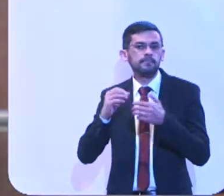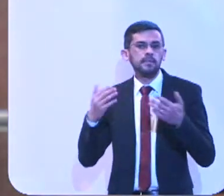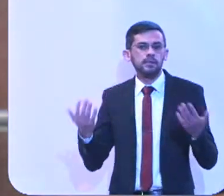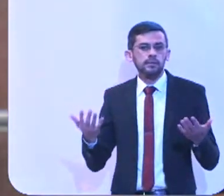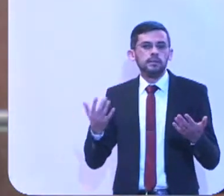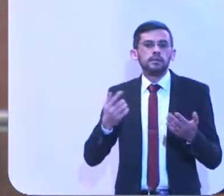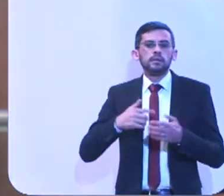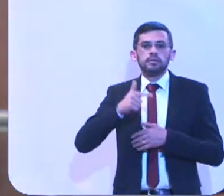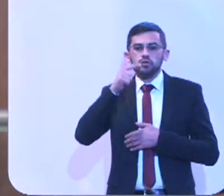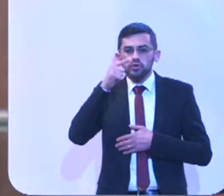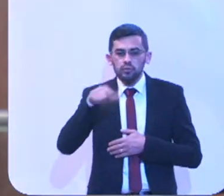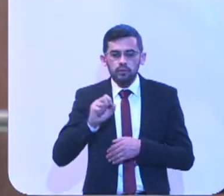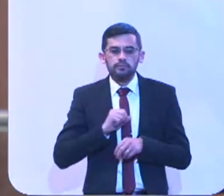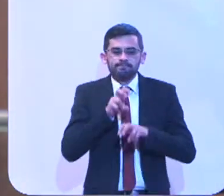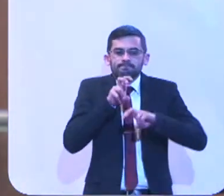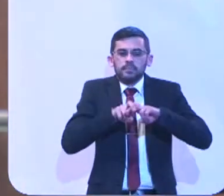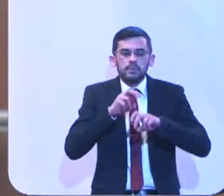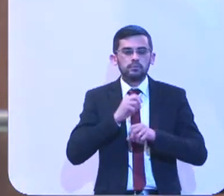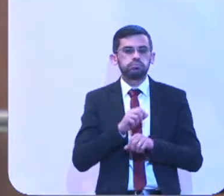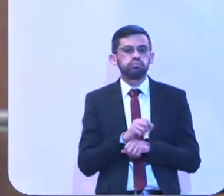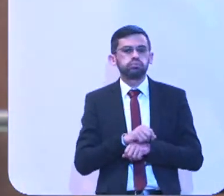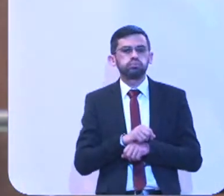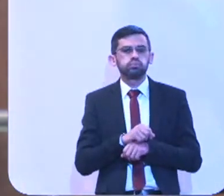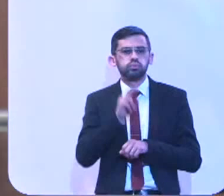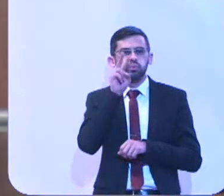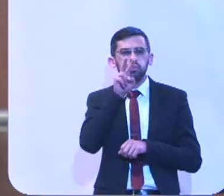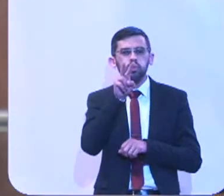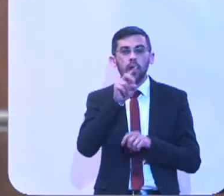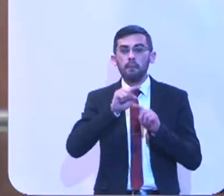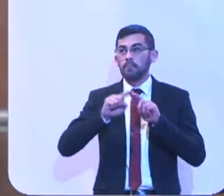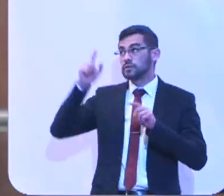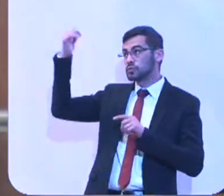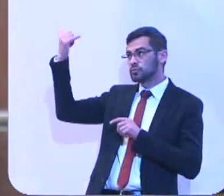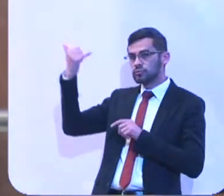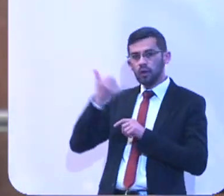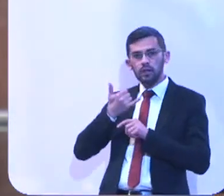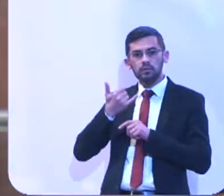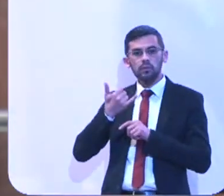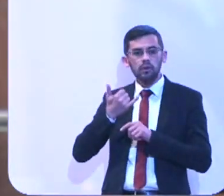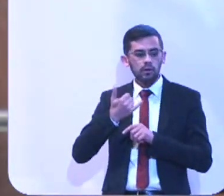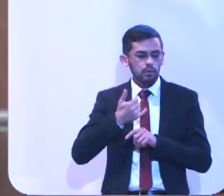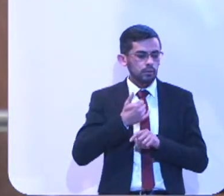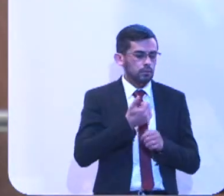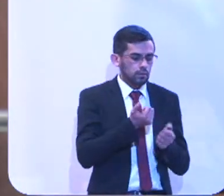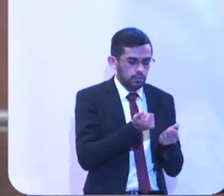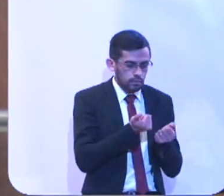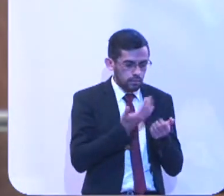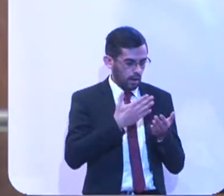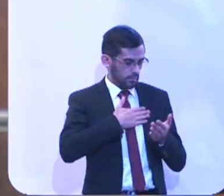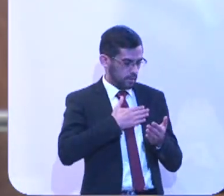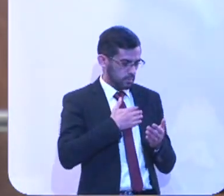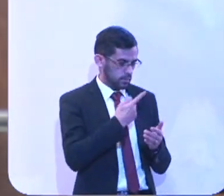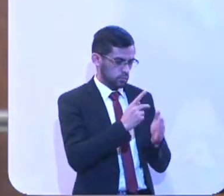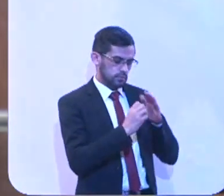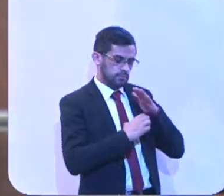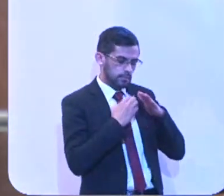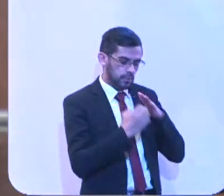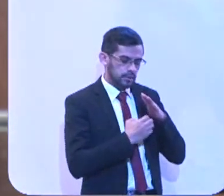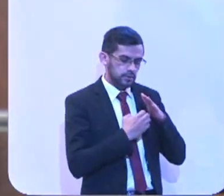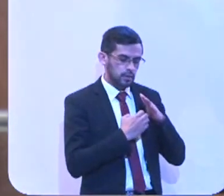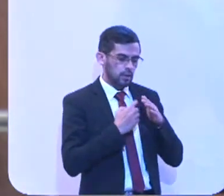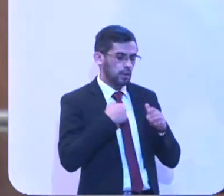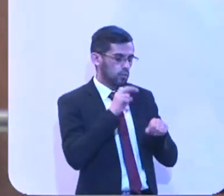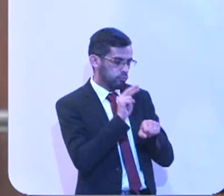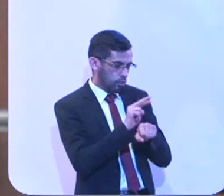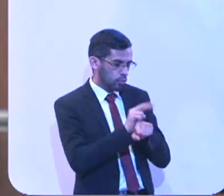E aí de novo aquela voz, foi muito claro, Deus pedindo para mim: entrega os teus negócios, eu